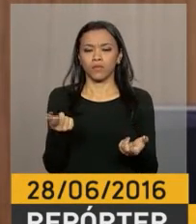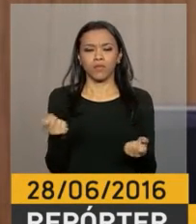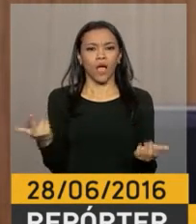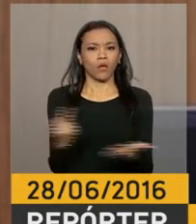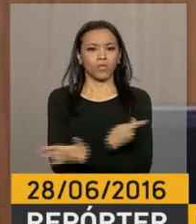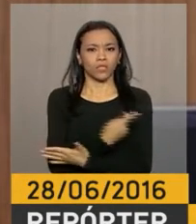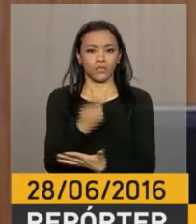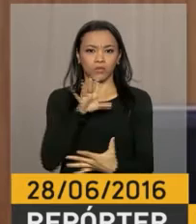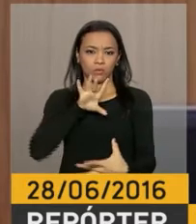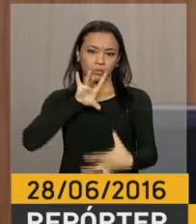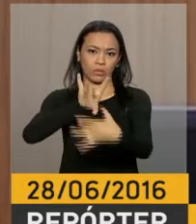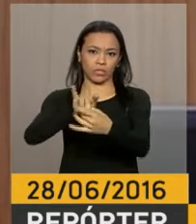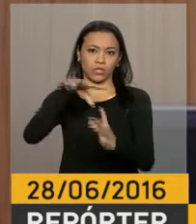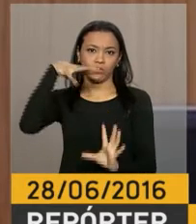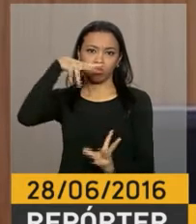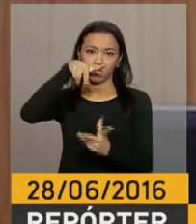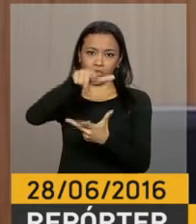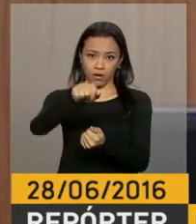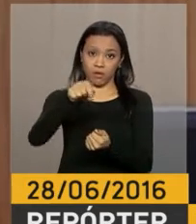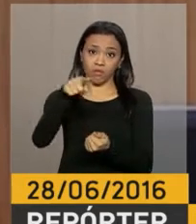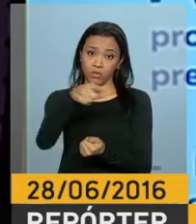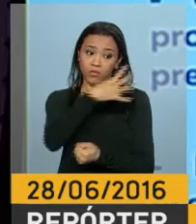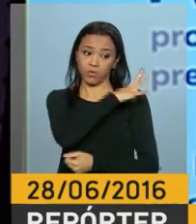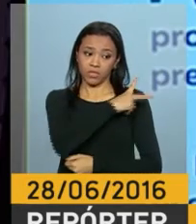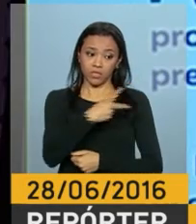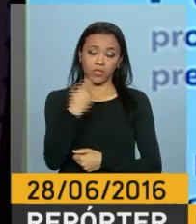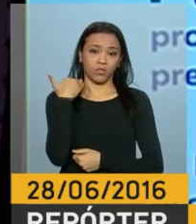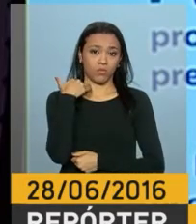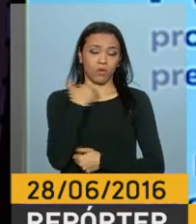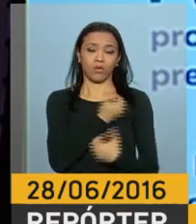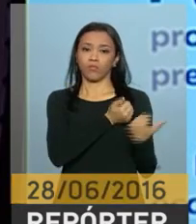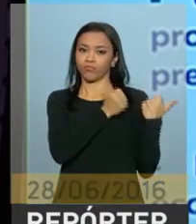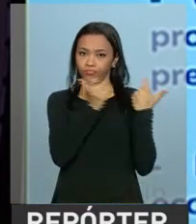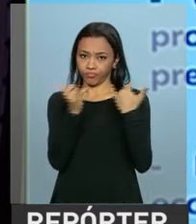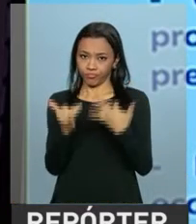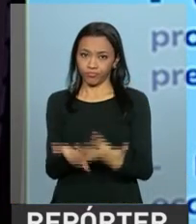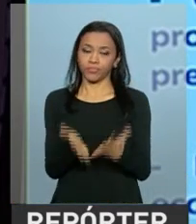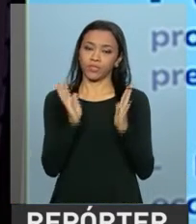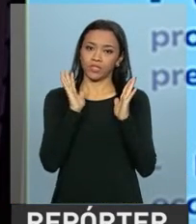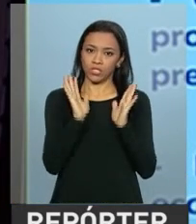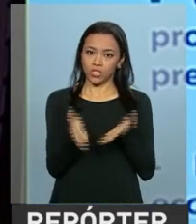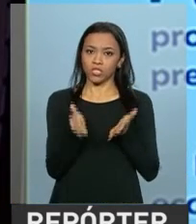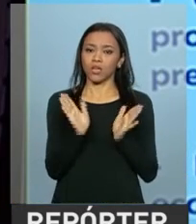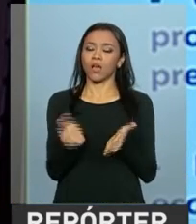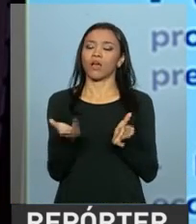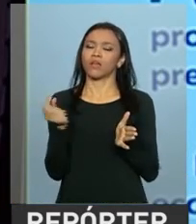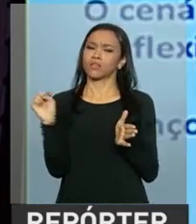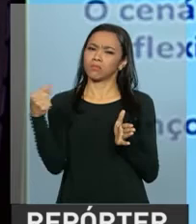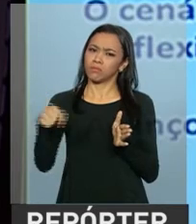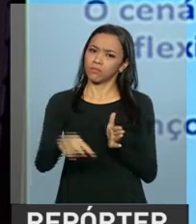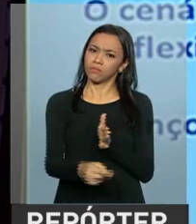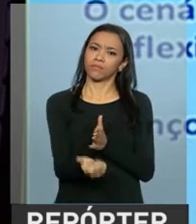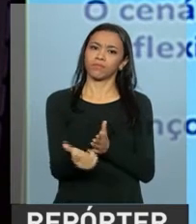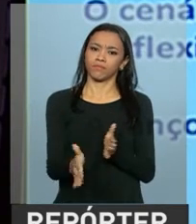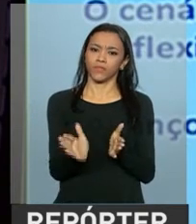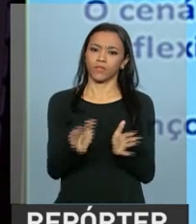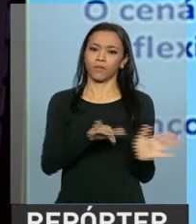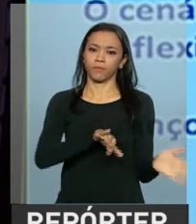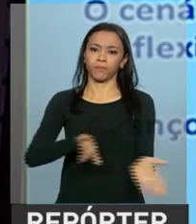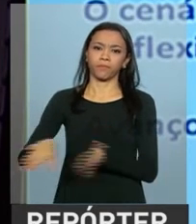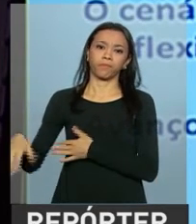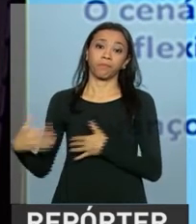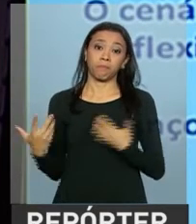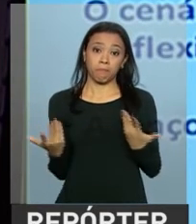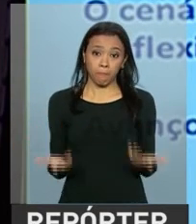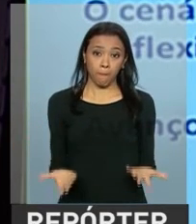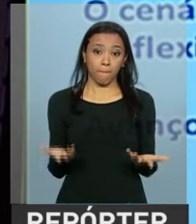que o presidente Ilan também teve a oportunidade de expressar de forma bastante profunda e intensa aqui.